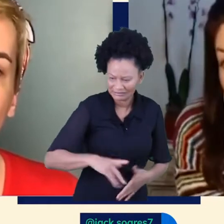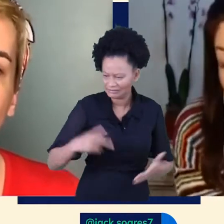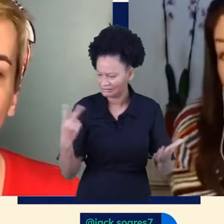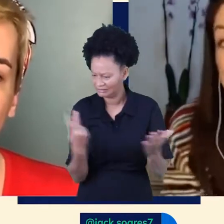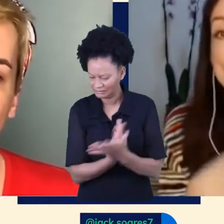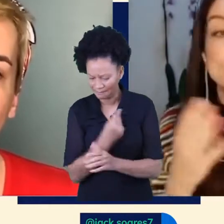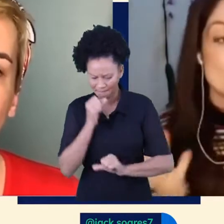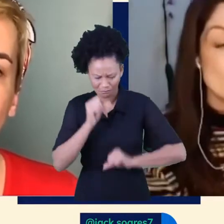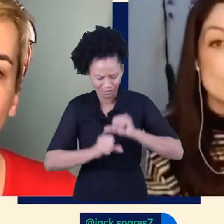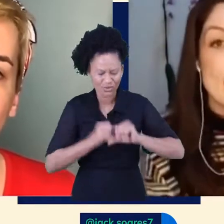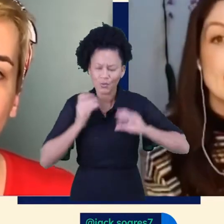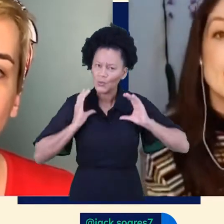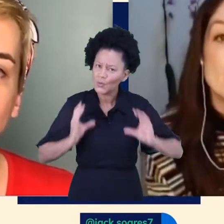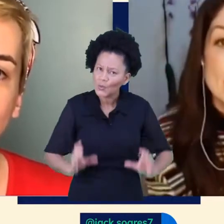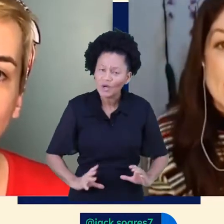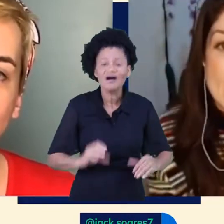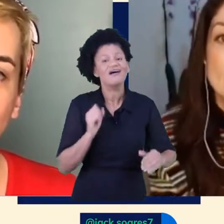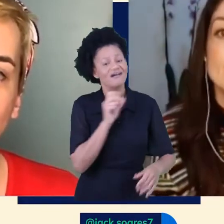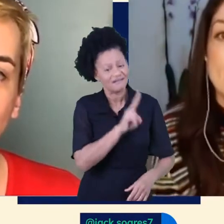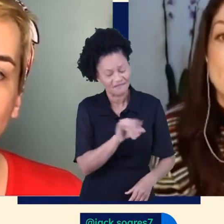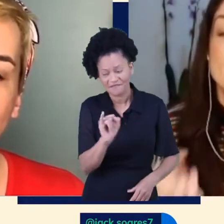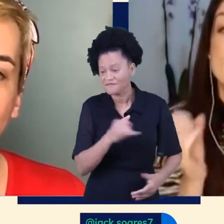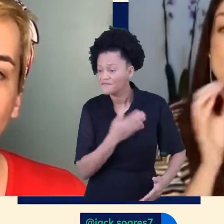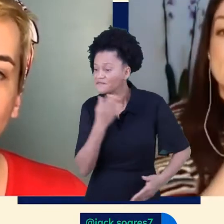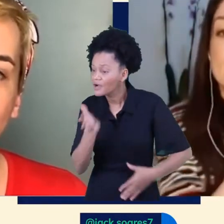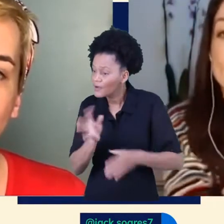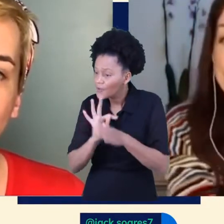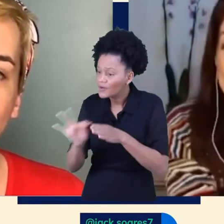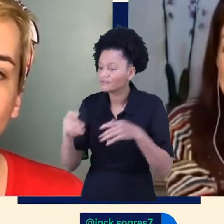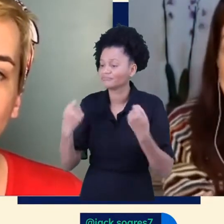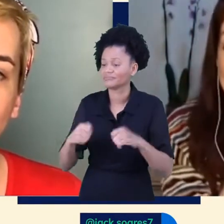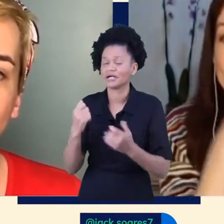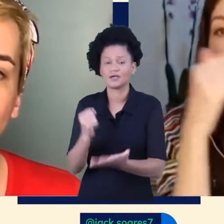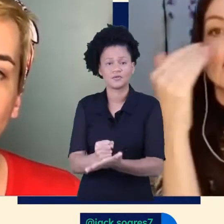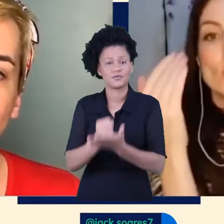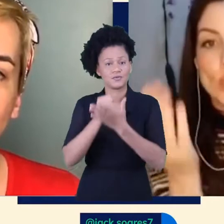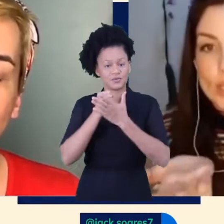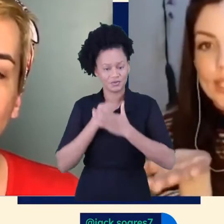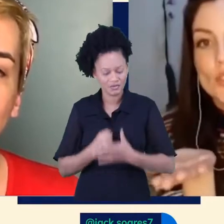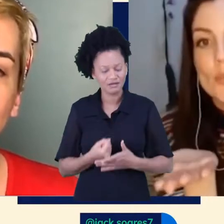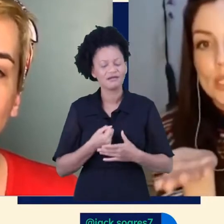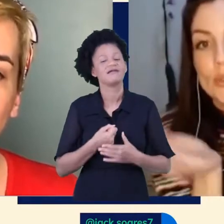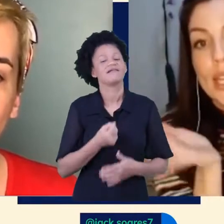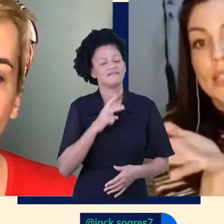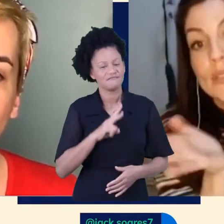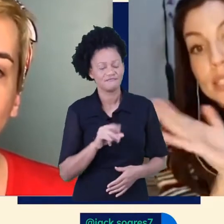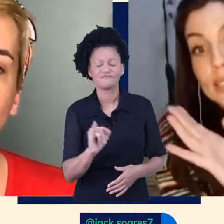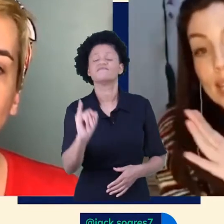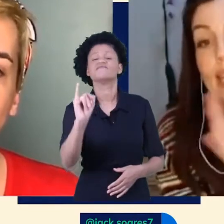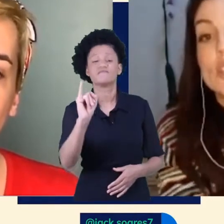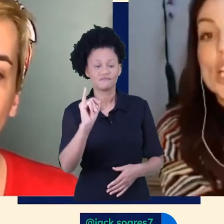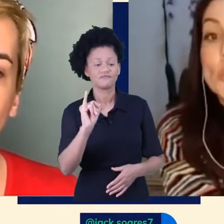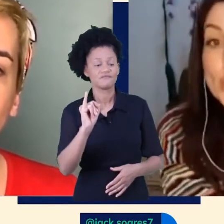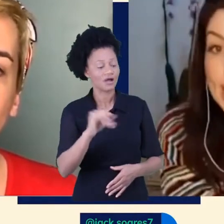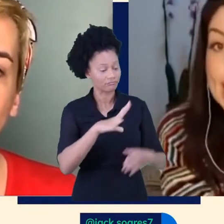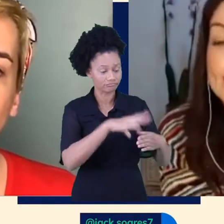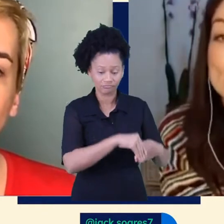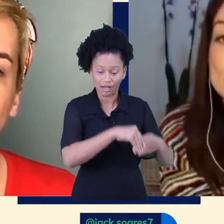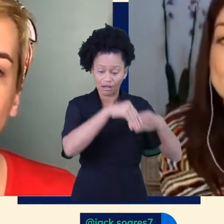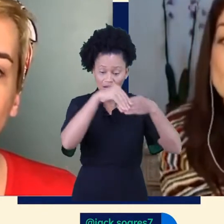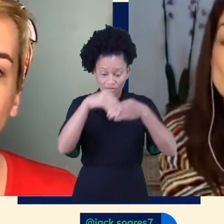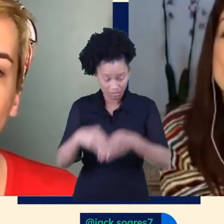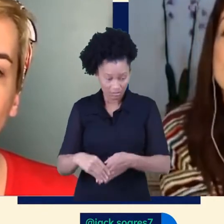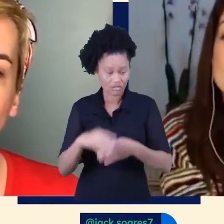ajuda. Que o conselho vai encaminhar, tá? Tanto a proteção da criança quanto o atendimento dela, vai tentar encaixar no CREAS,